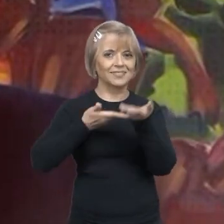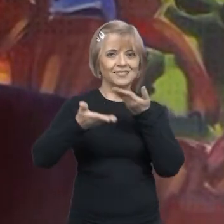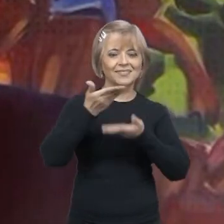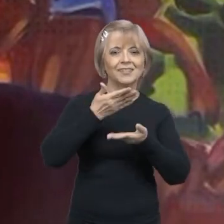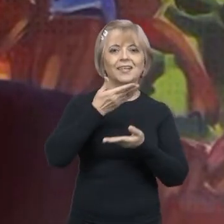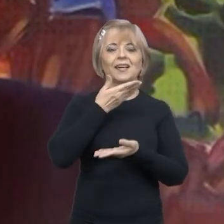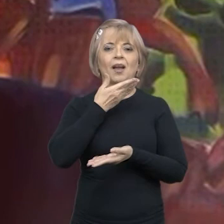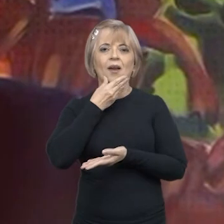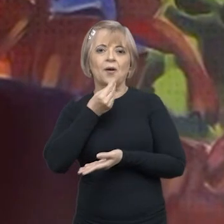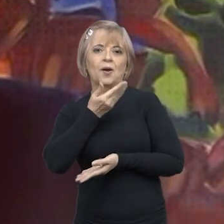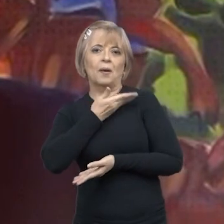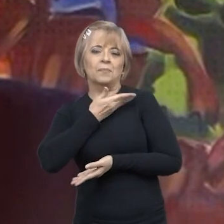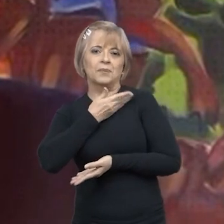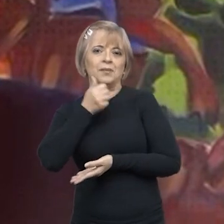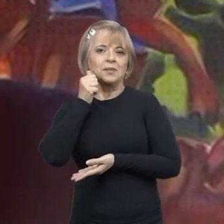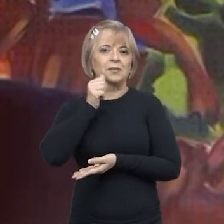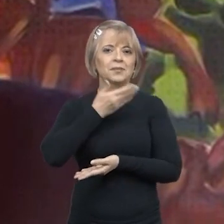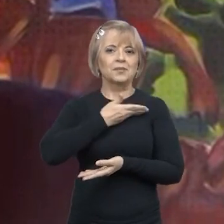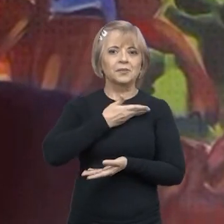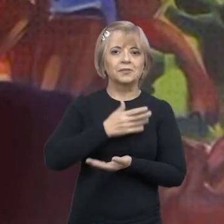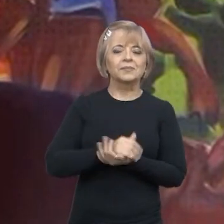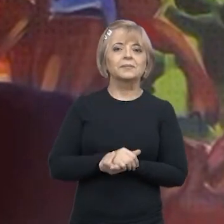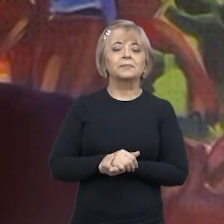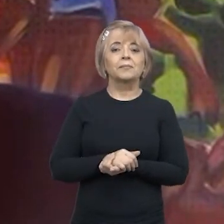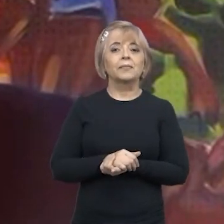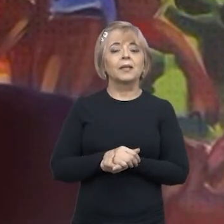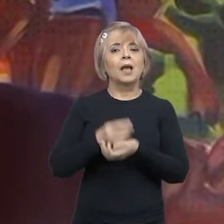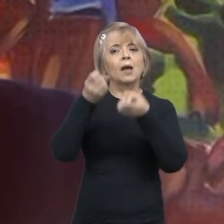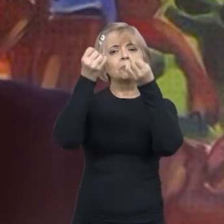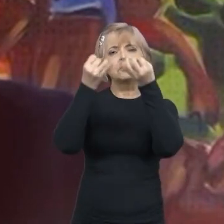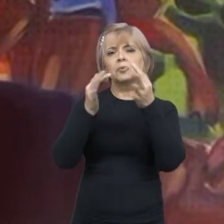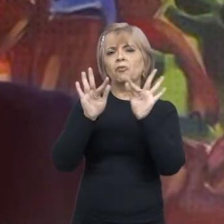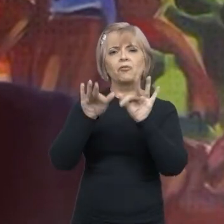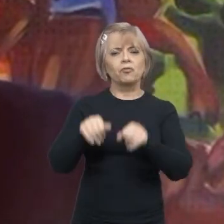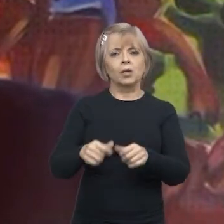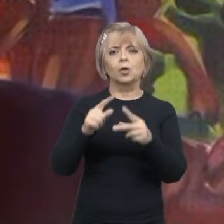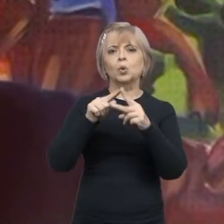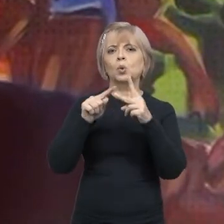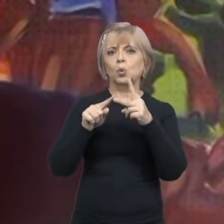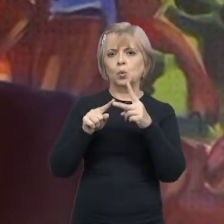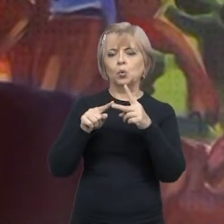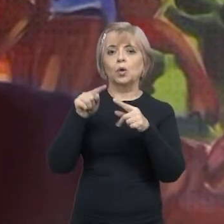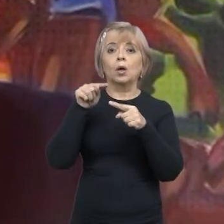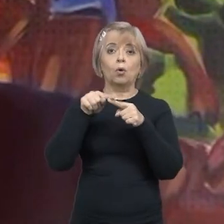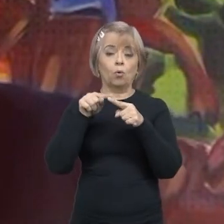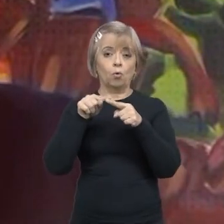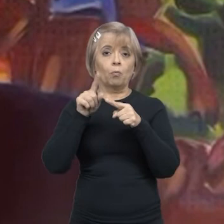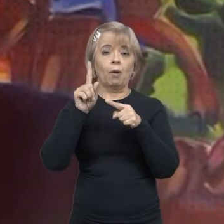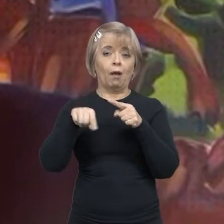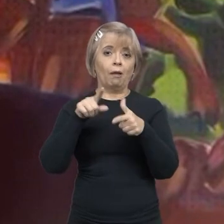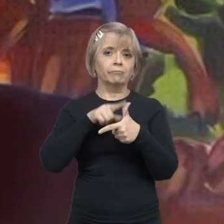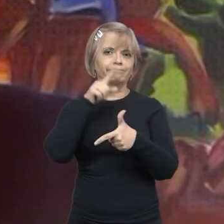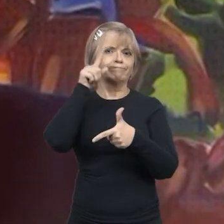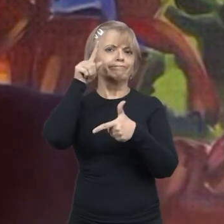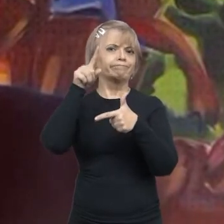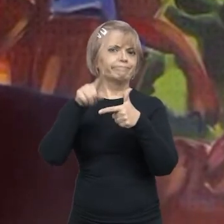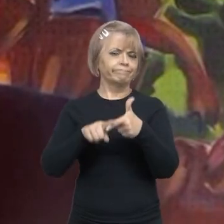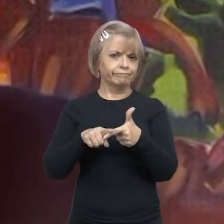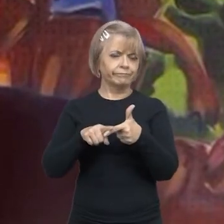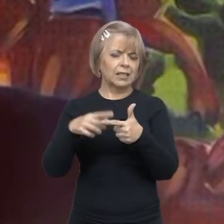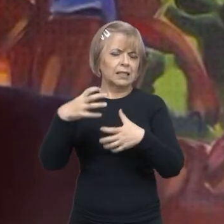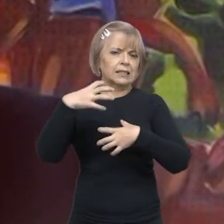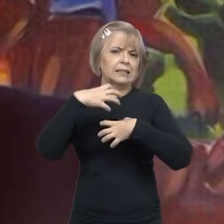amigos e amigas. Considerações finais eu tenho duas. Uma é reiterar o